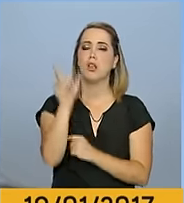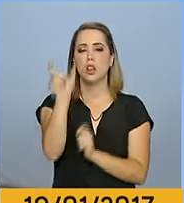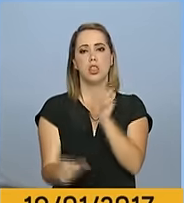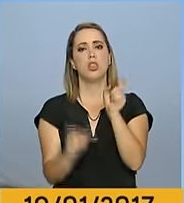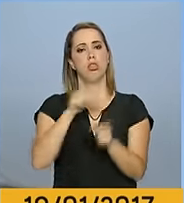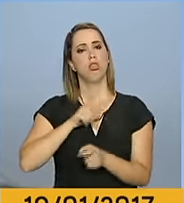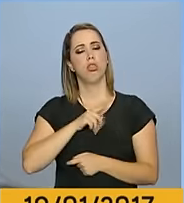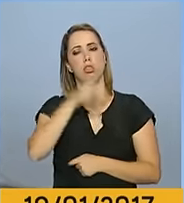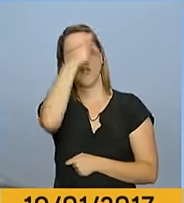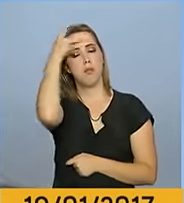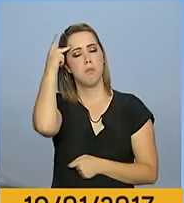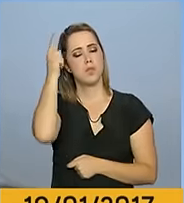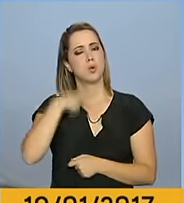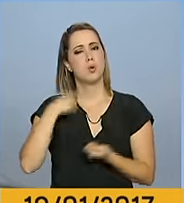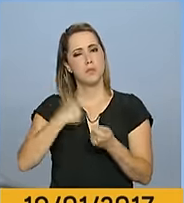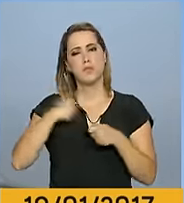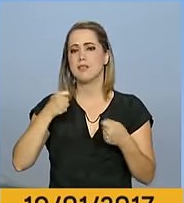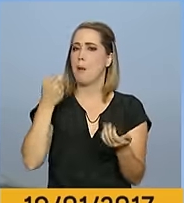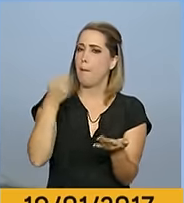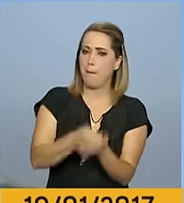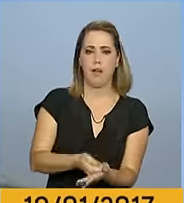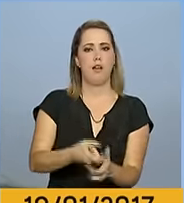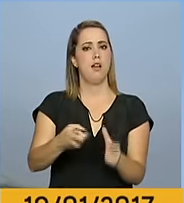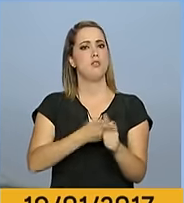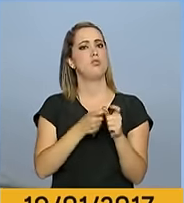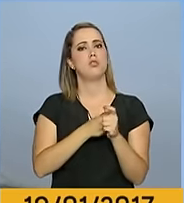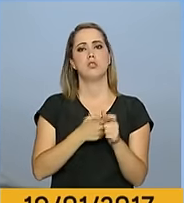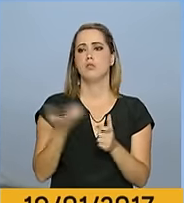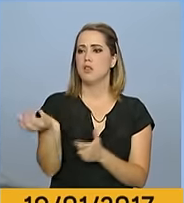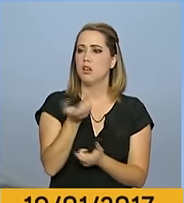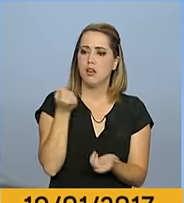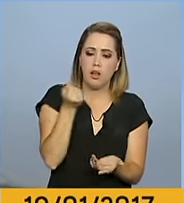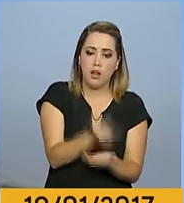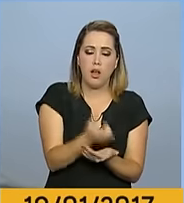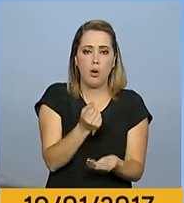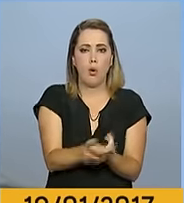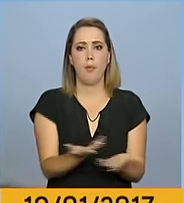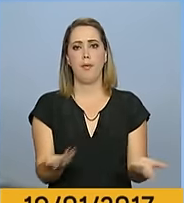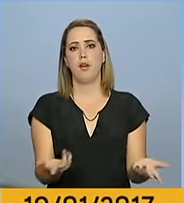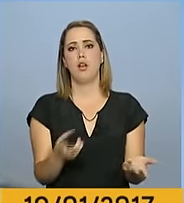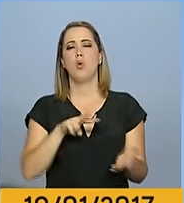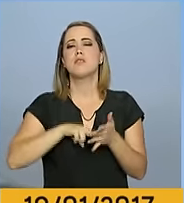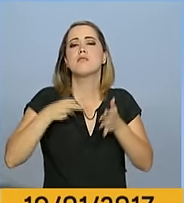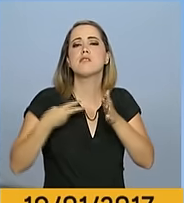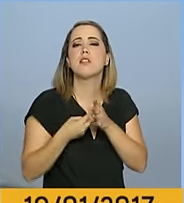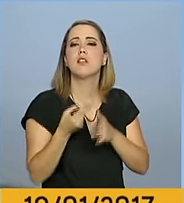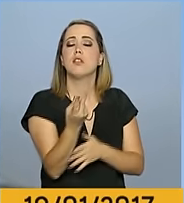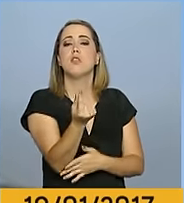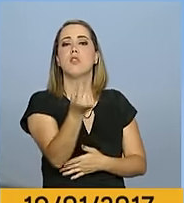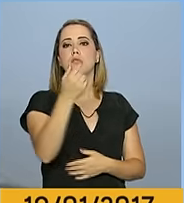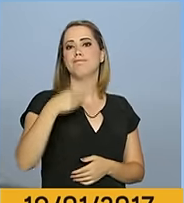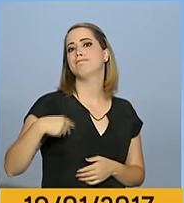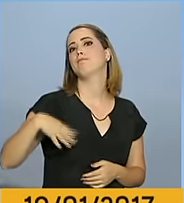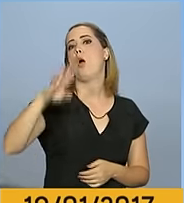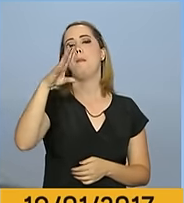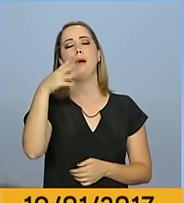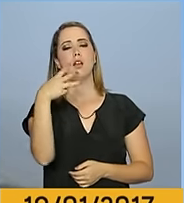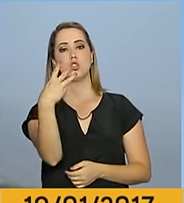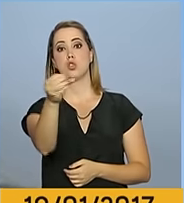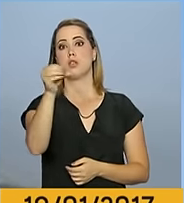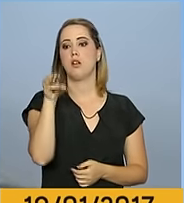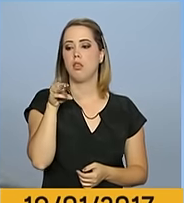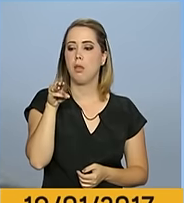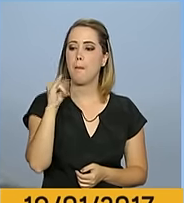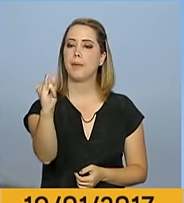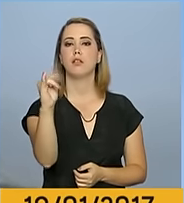aí precisando pagar dívida, tem trabalhador pretendendo fazer compras. Quanto representa isso? Representa mais de 30 bilhões